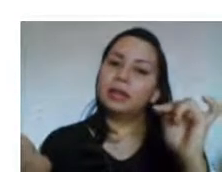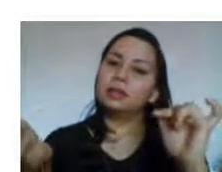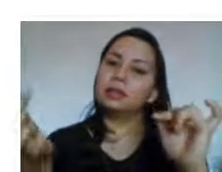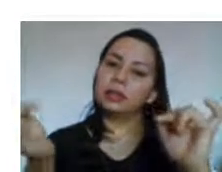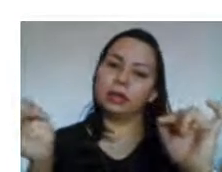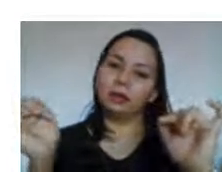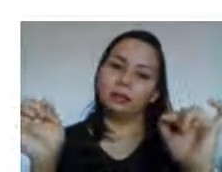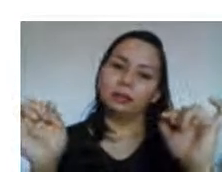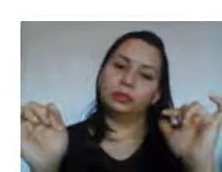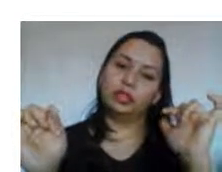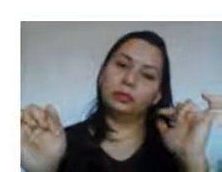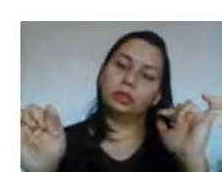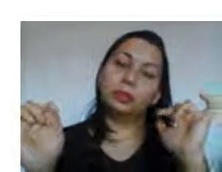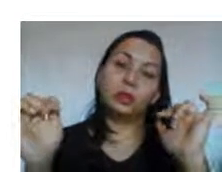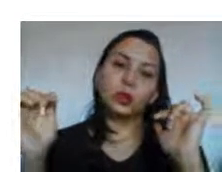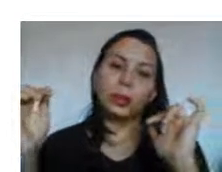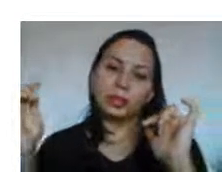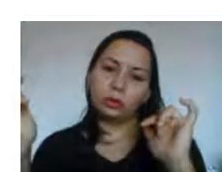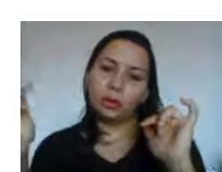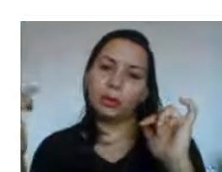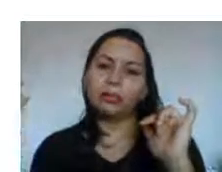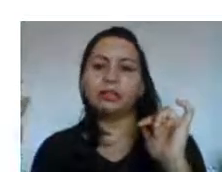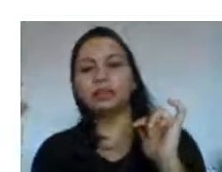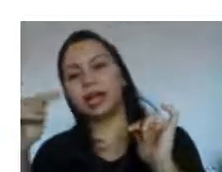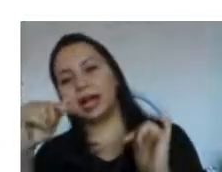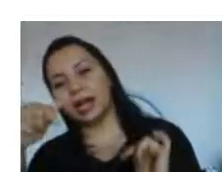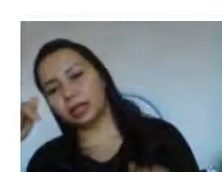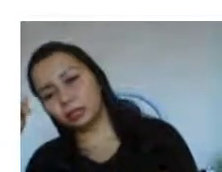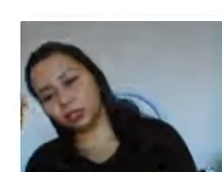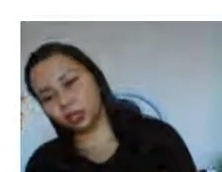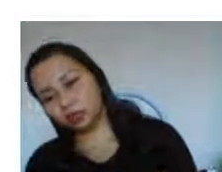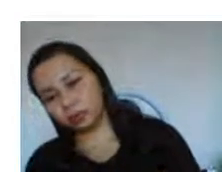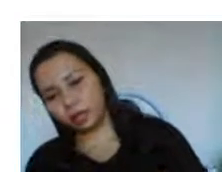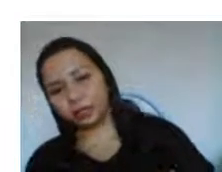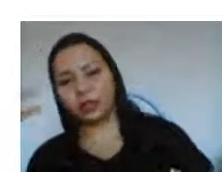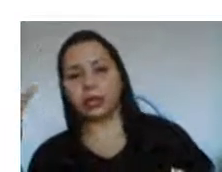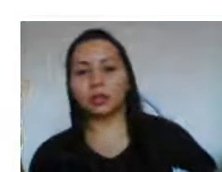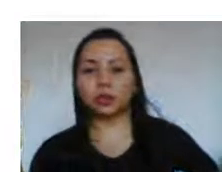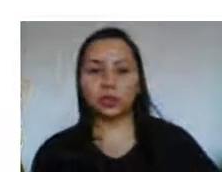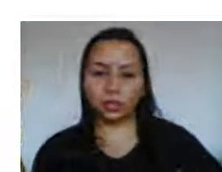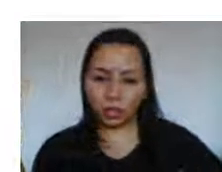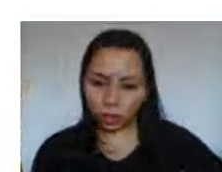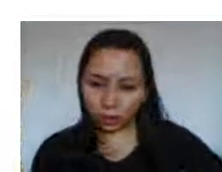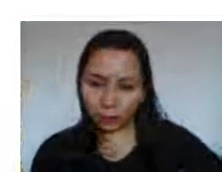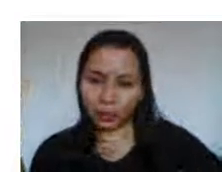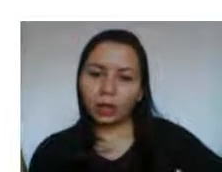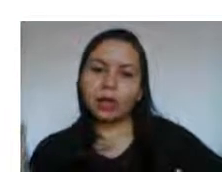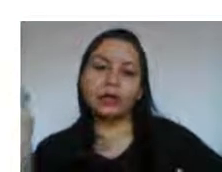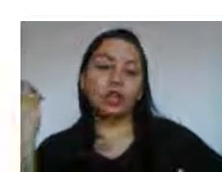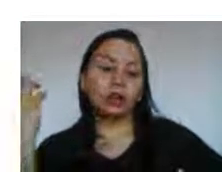E se, digamos assim, pode com o passar do tempo ele voltar a atingir novamente, a surgir aí